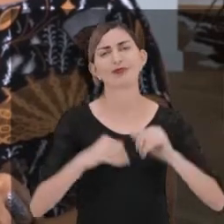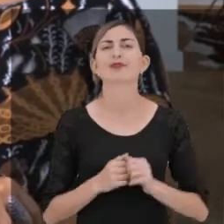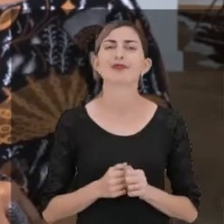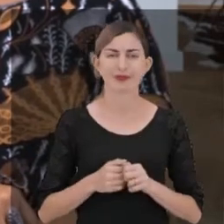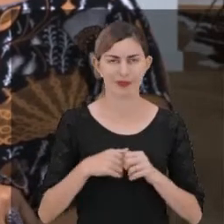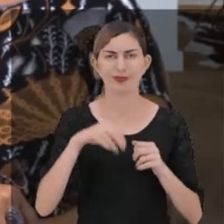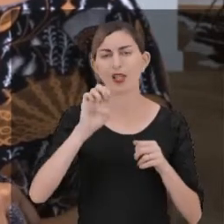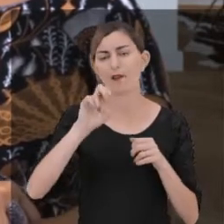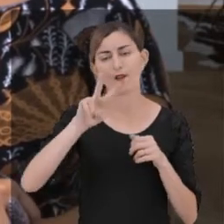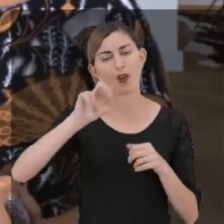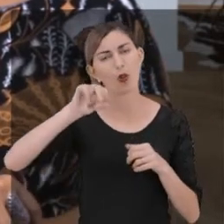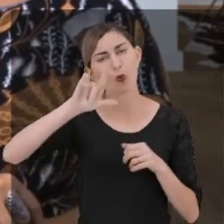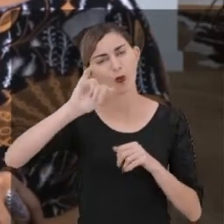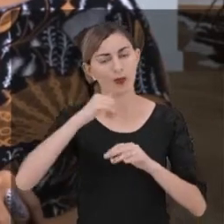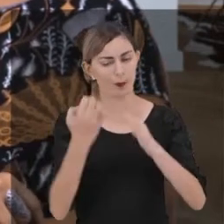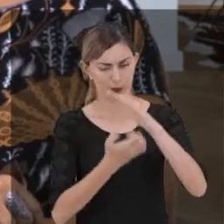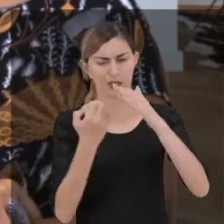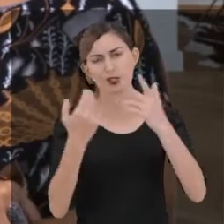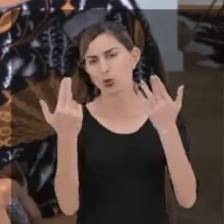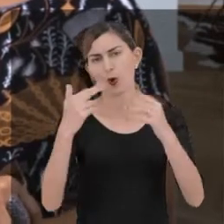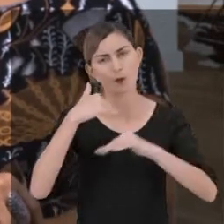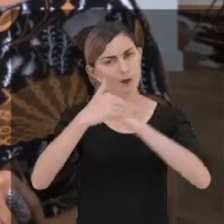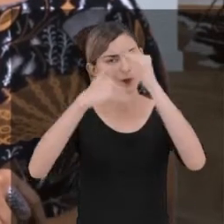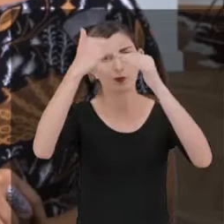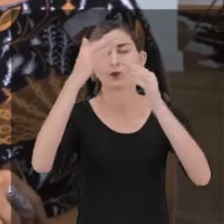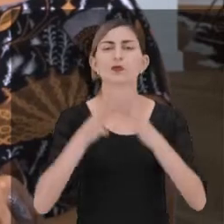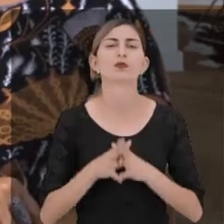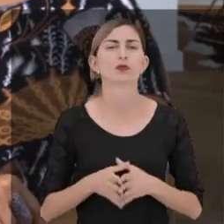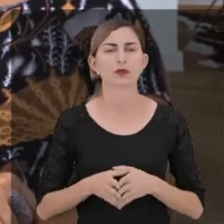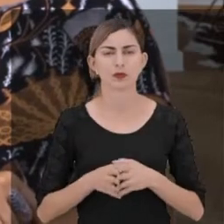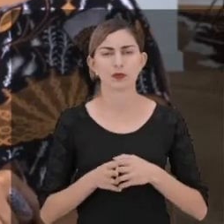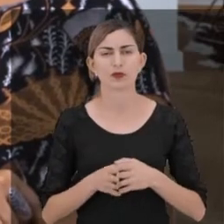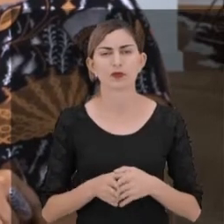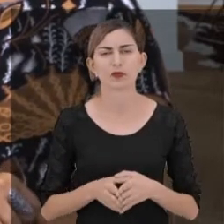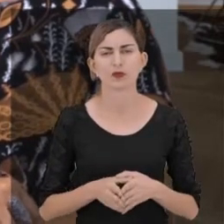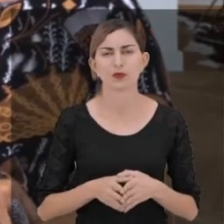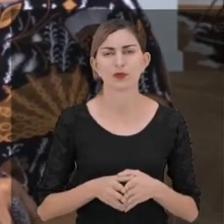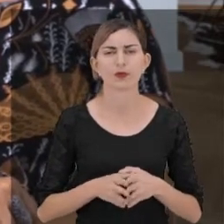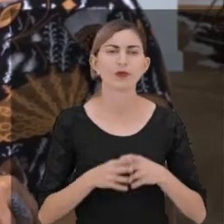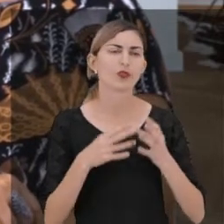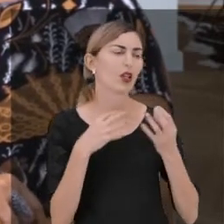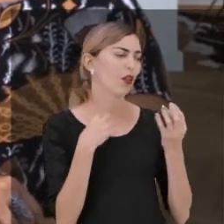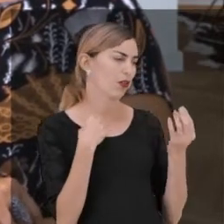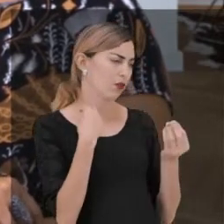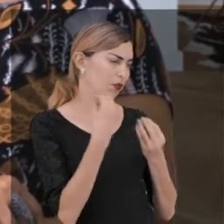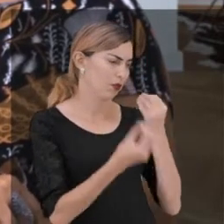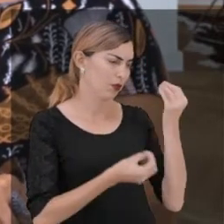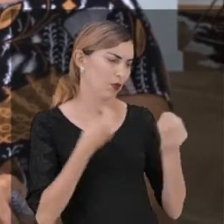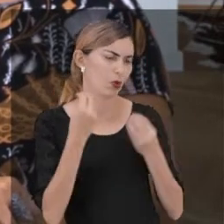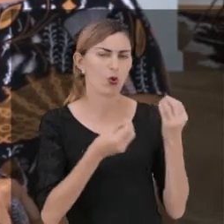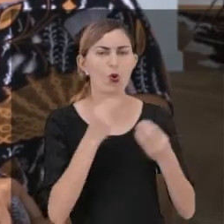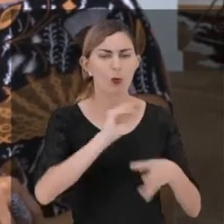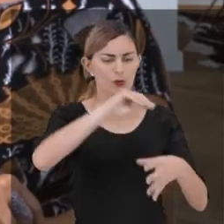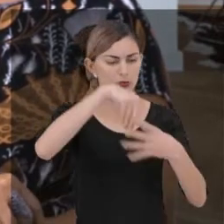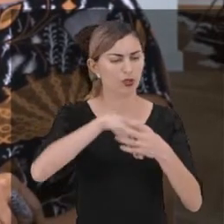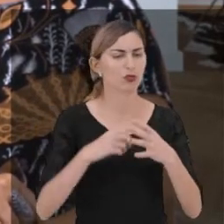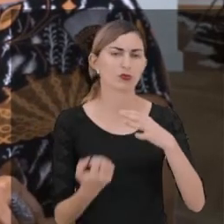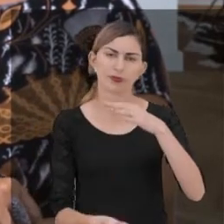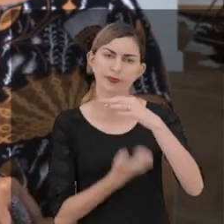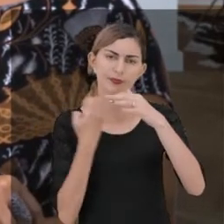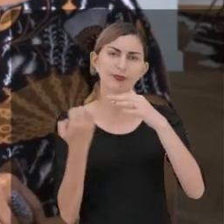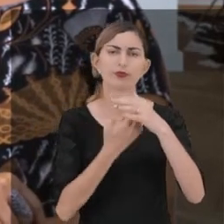evoluir. E, obviamente, a empresa vai evoluir com isso também. Com certeza. E como é que existe, assim, dentro da